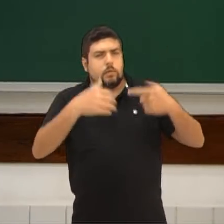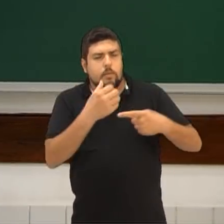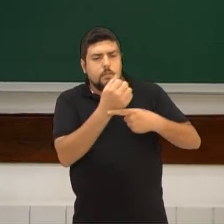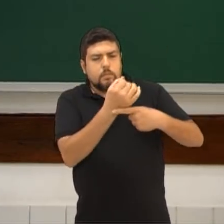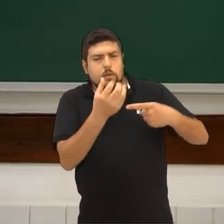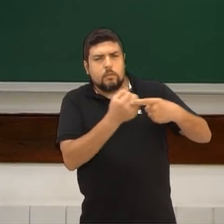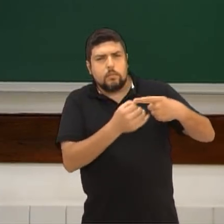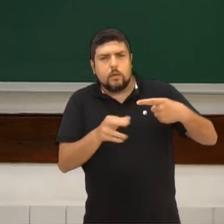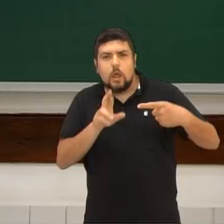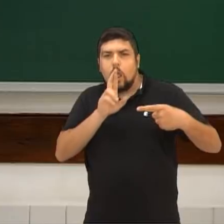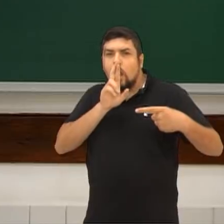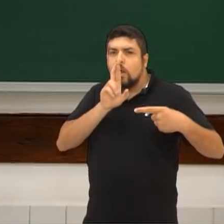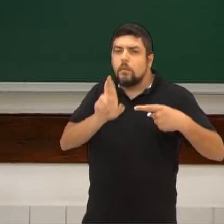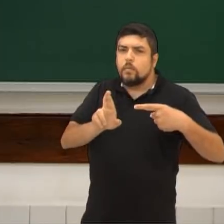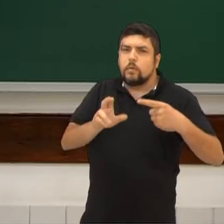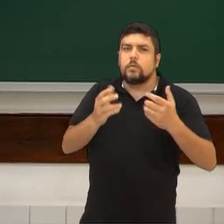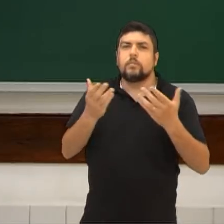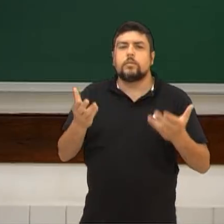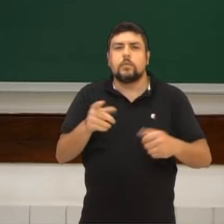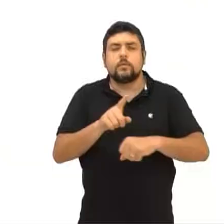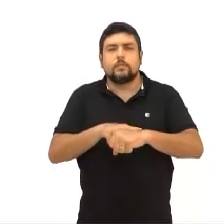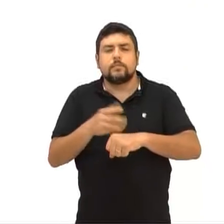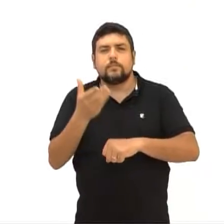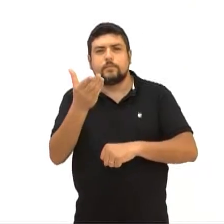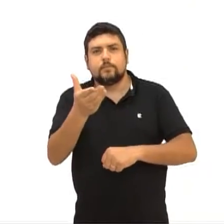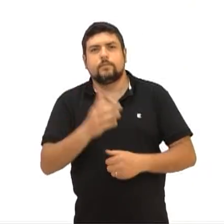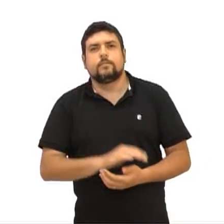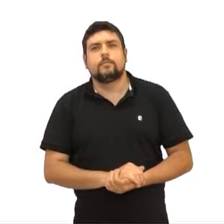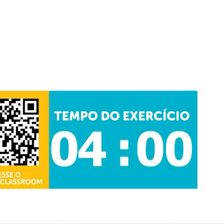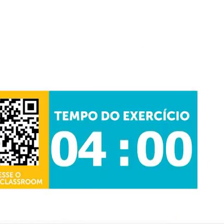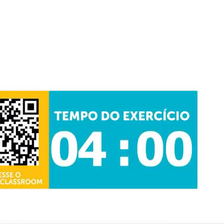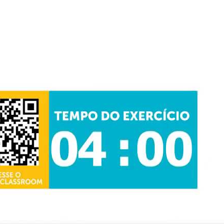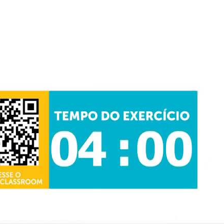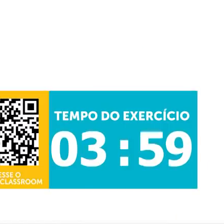tente identificar o resultado. Tempo para vocês.